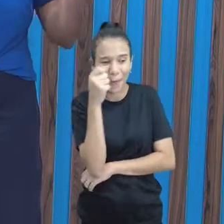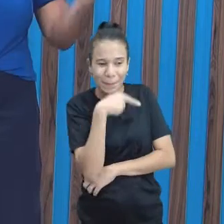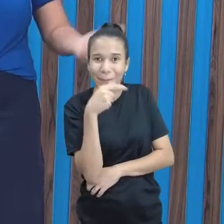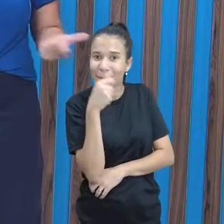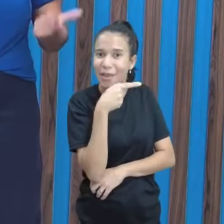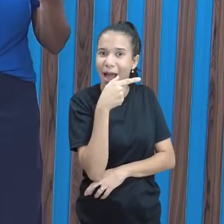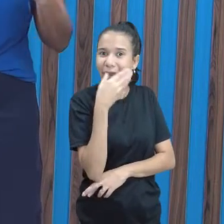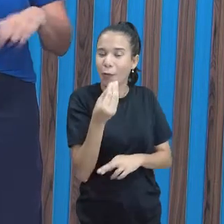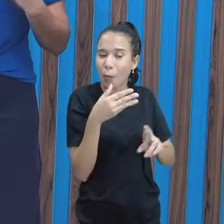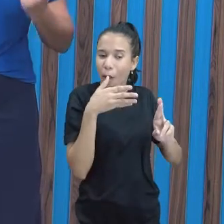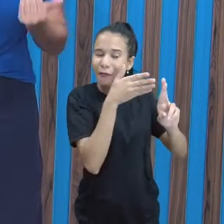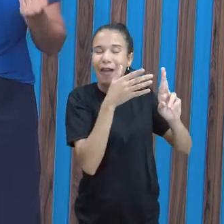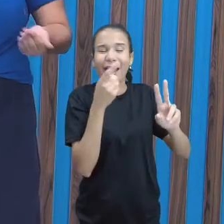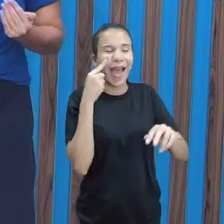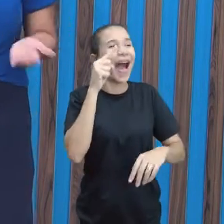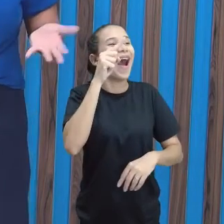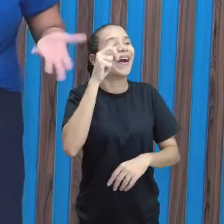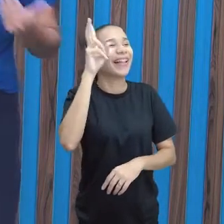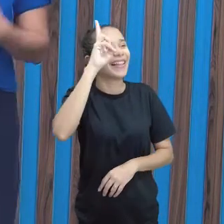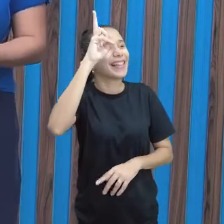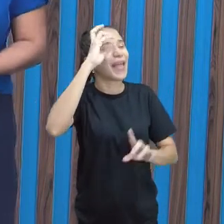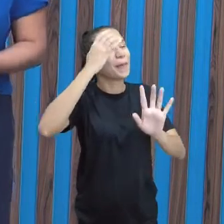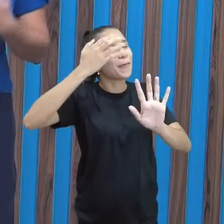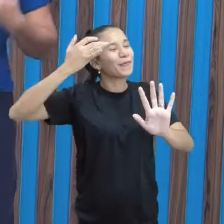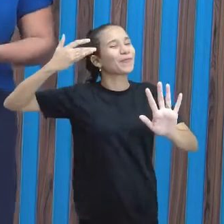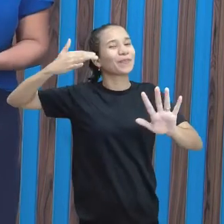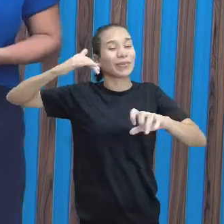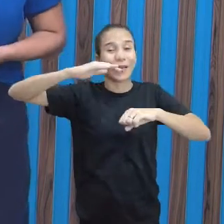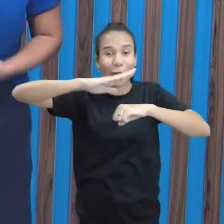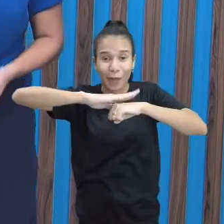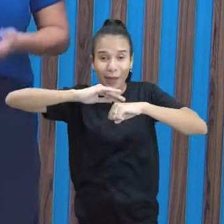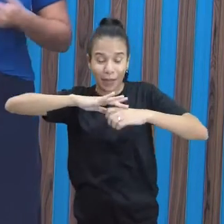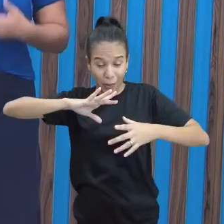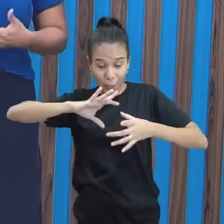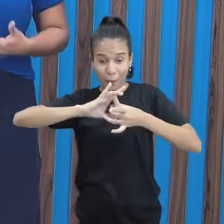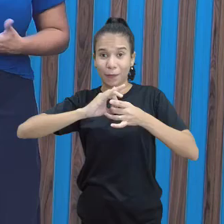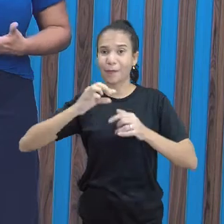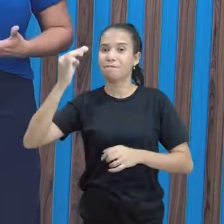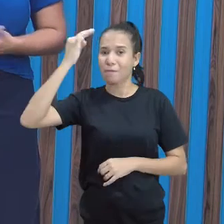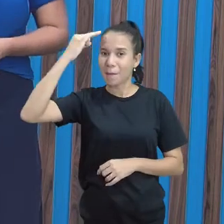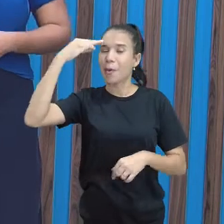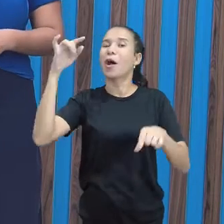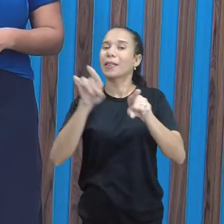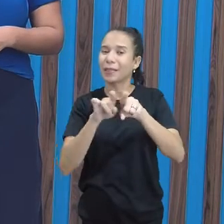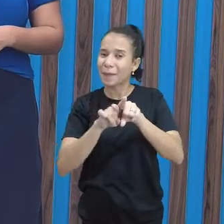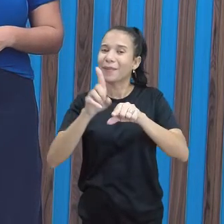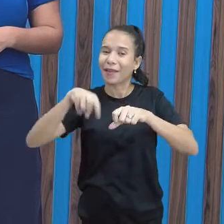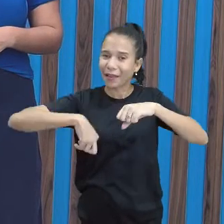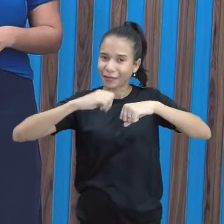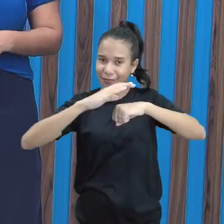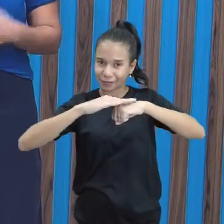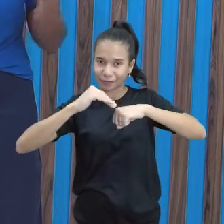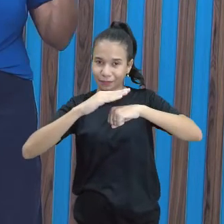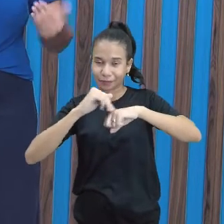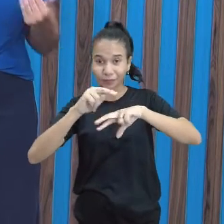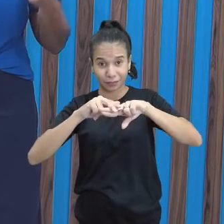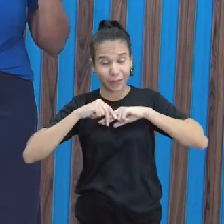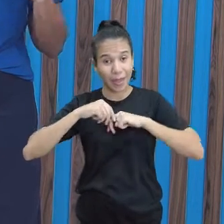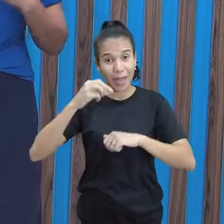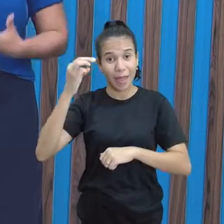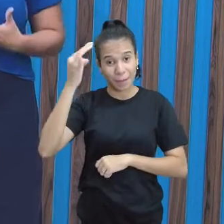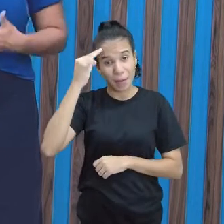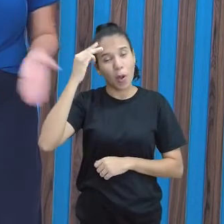uma referência, tudo isso está muito ligado afetivamente, porque a memória também é afetiva. E a memória